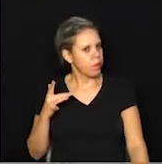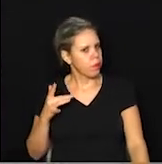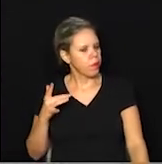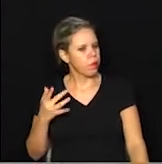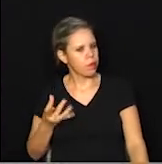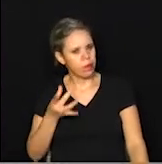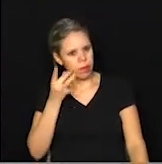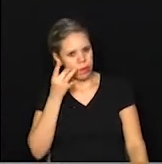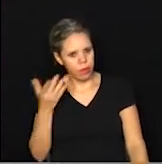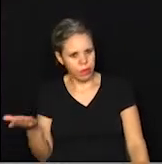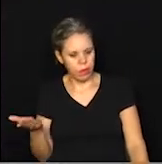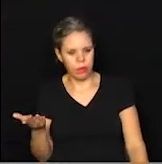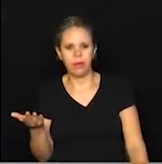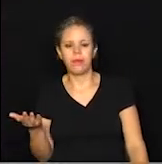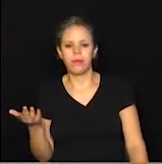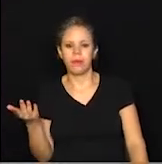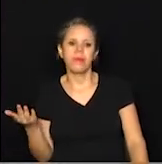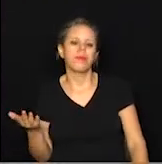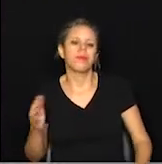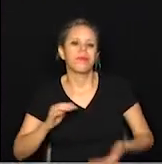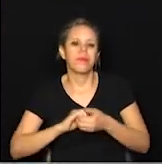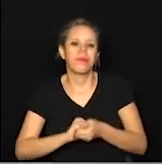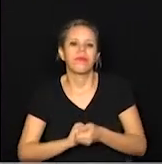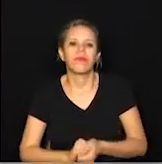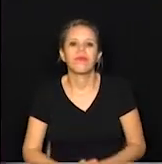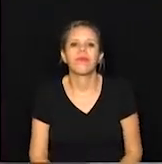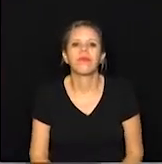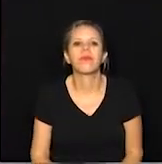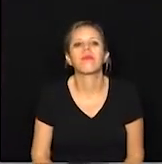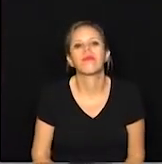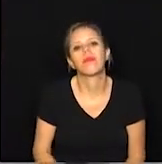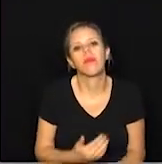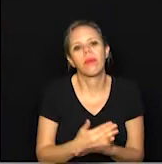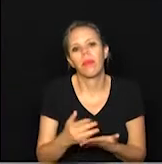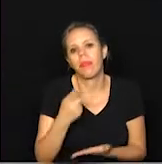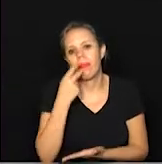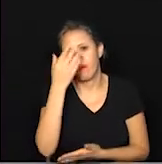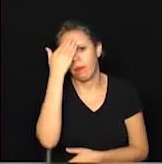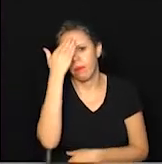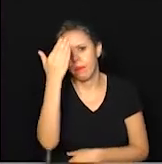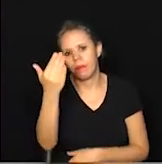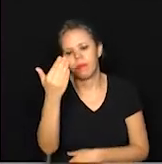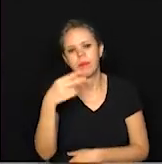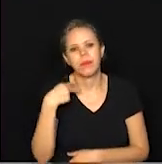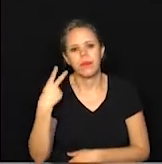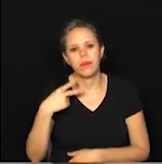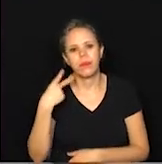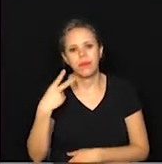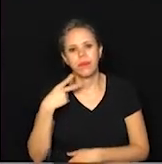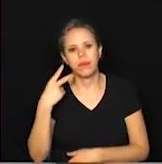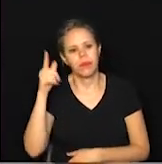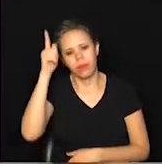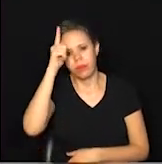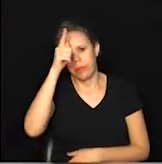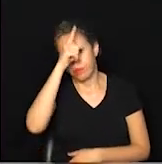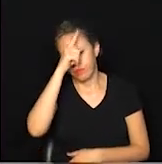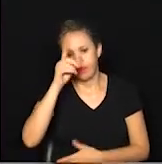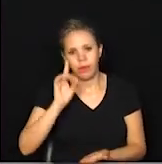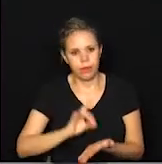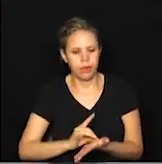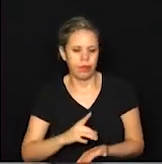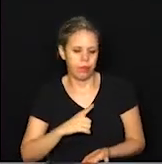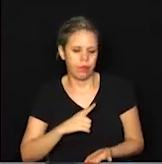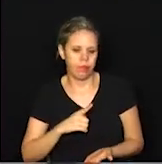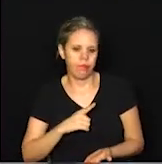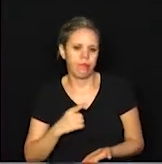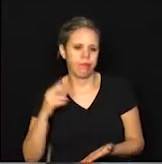está aqui presente. Cumprimento. Começo a fala agradecendo ao vereador Pieta. Realmente a gente teve